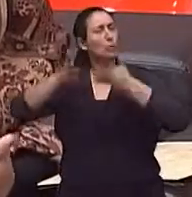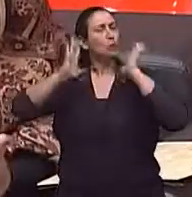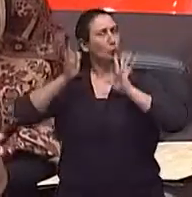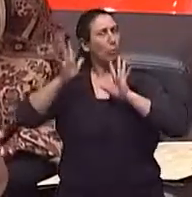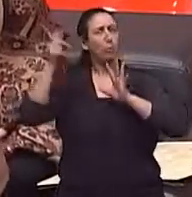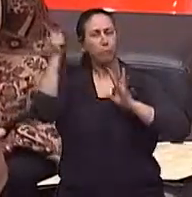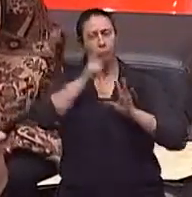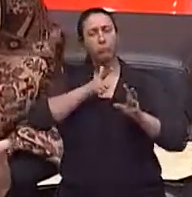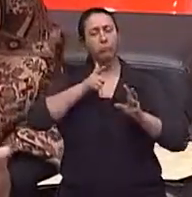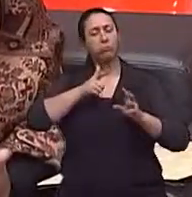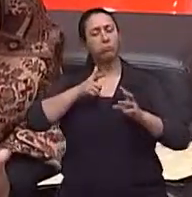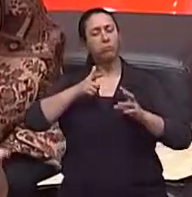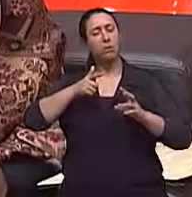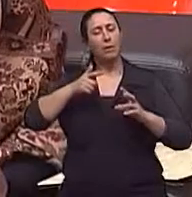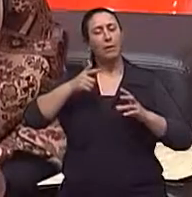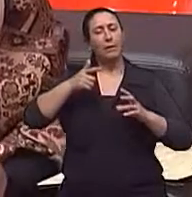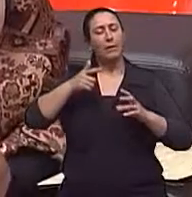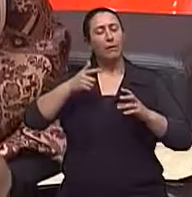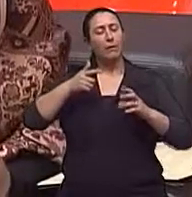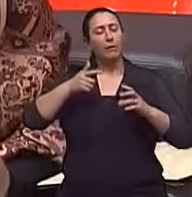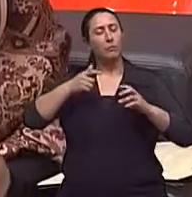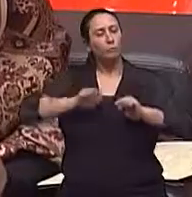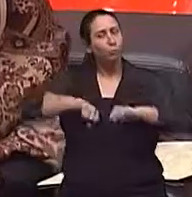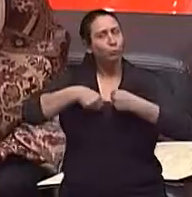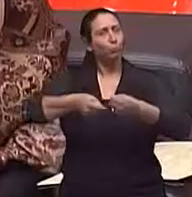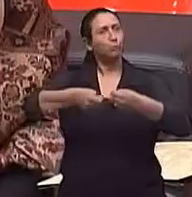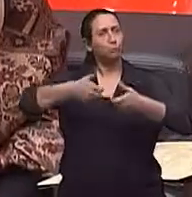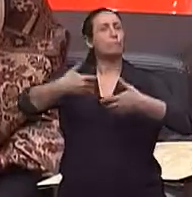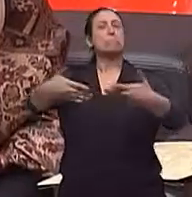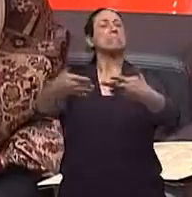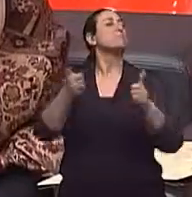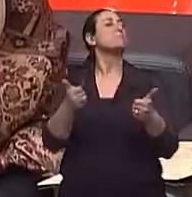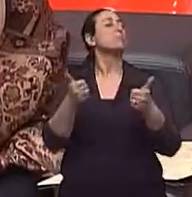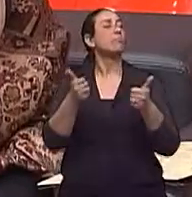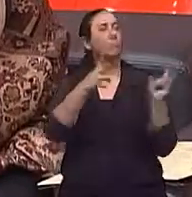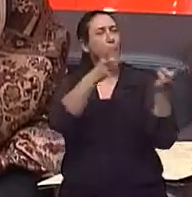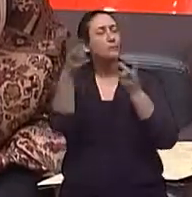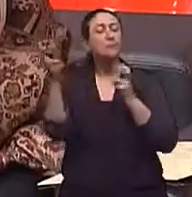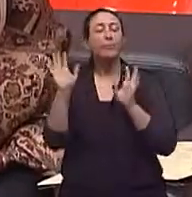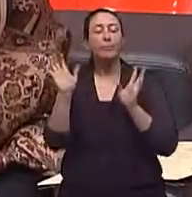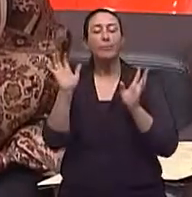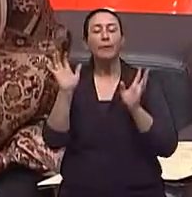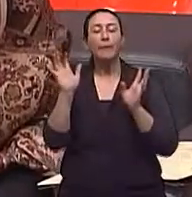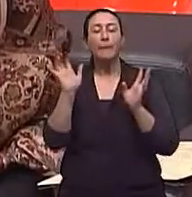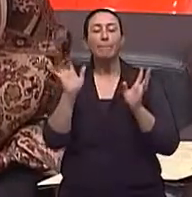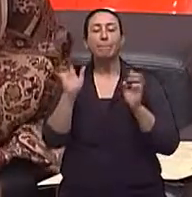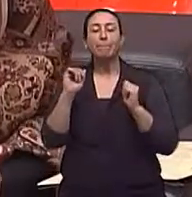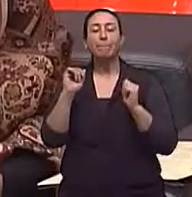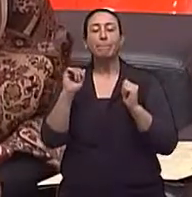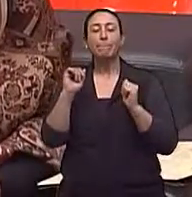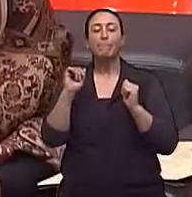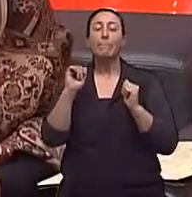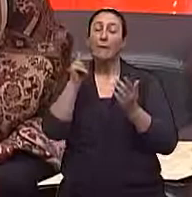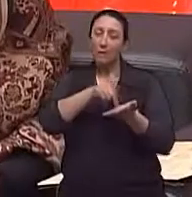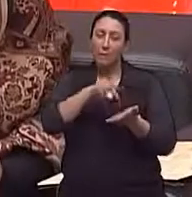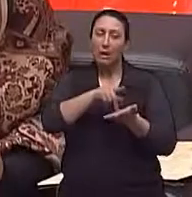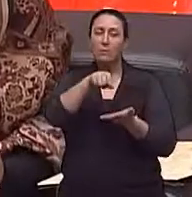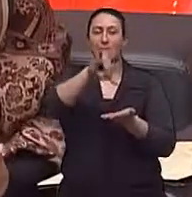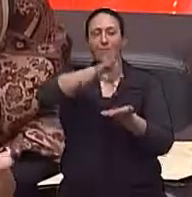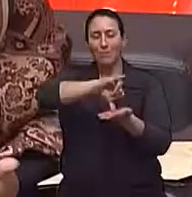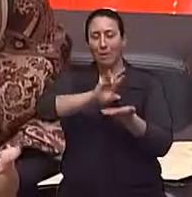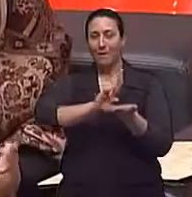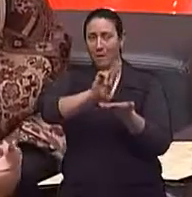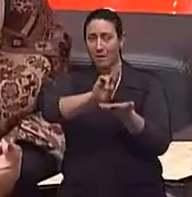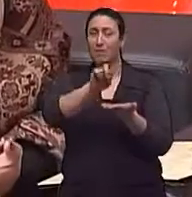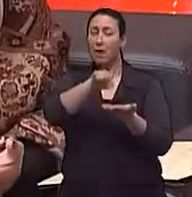podem ter suas vidas nas mãos a outra vez e também é importante compreender que o centro de referência